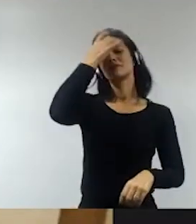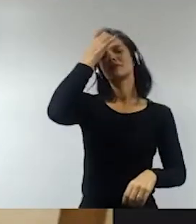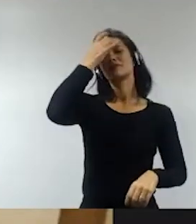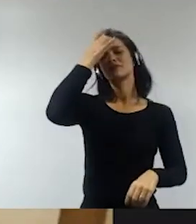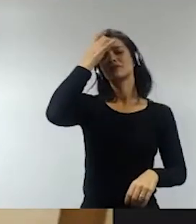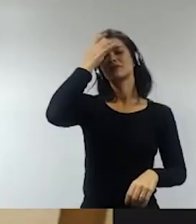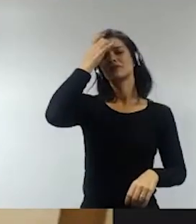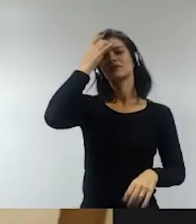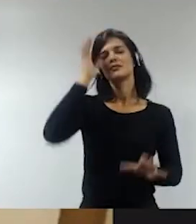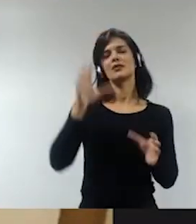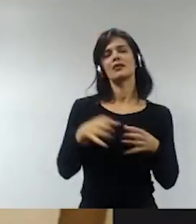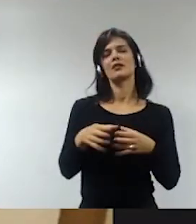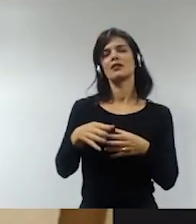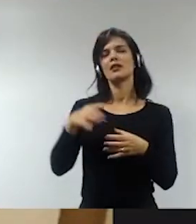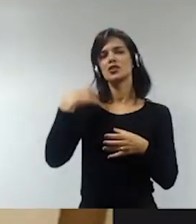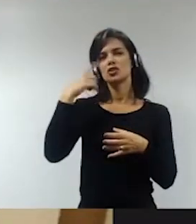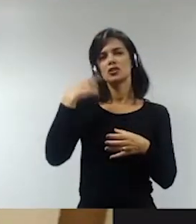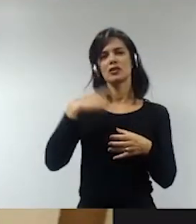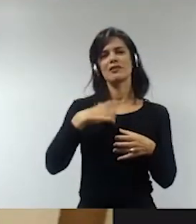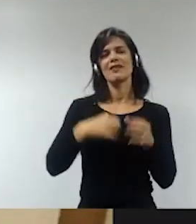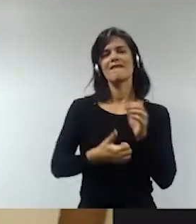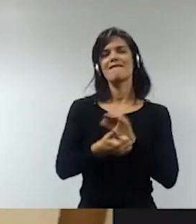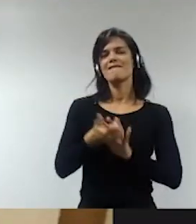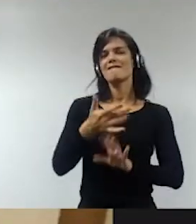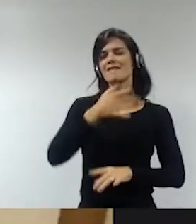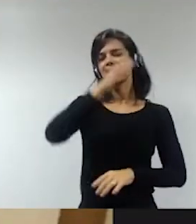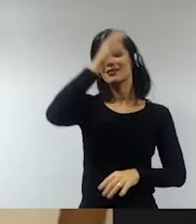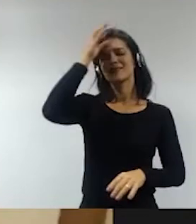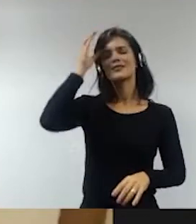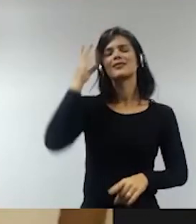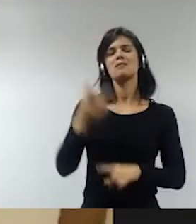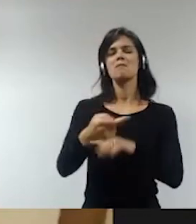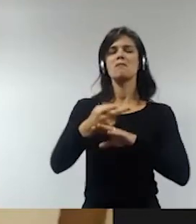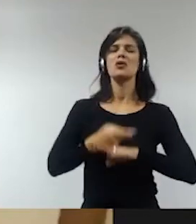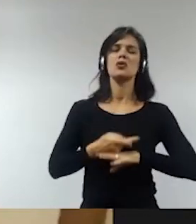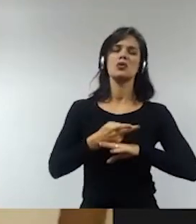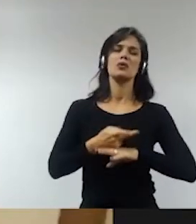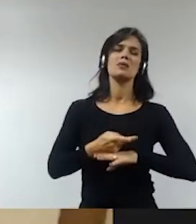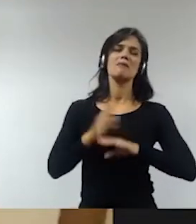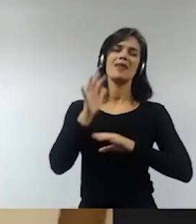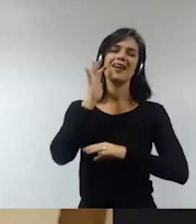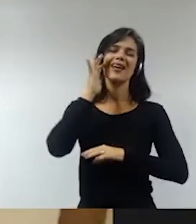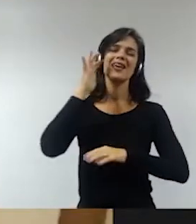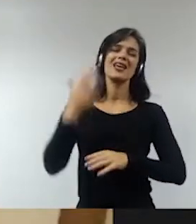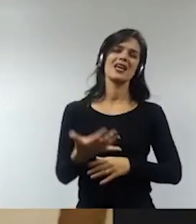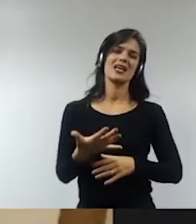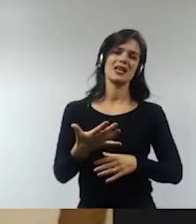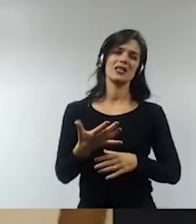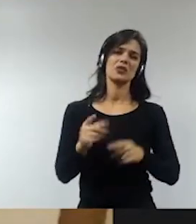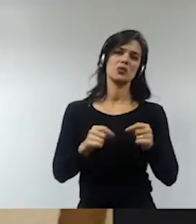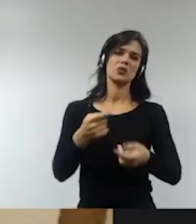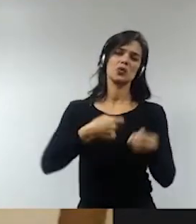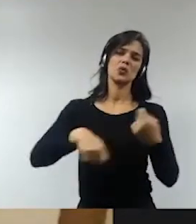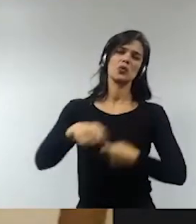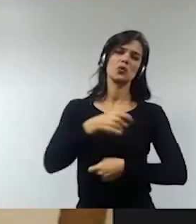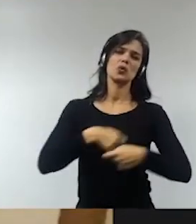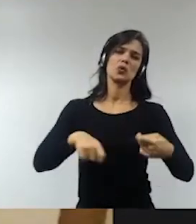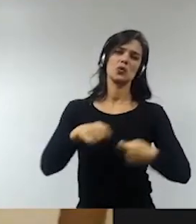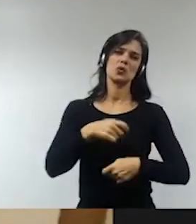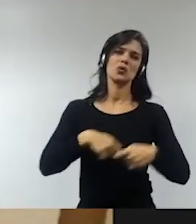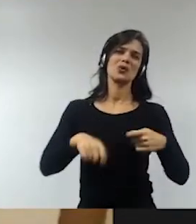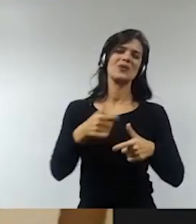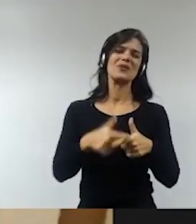menos na advocacia eu vejo vários clientes nos procurando para resolver de forma negocial os